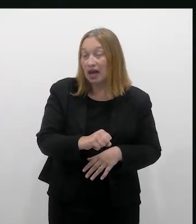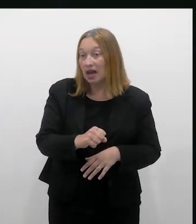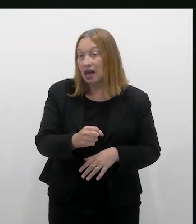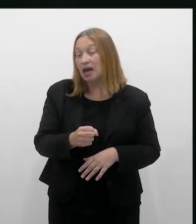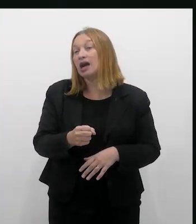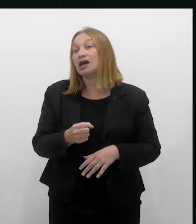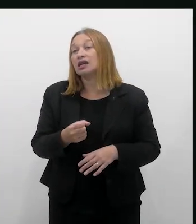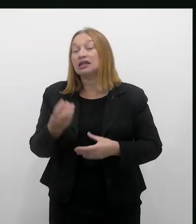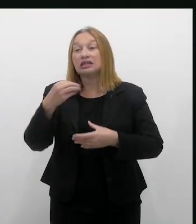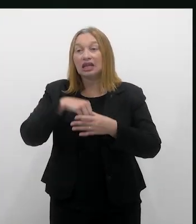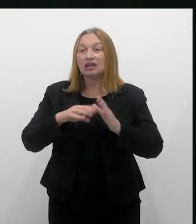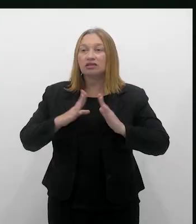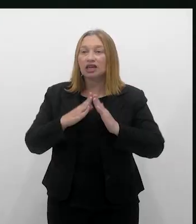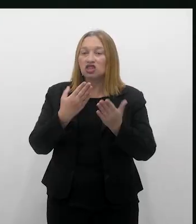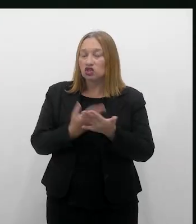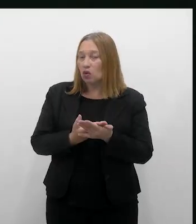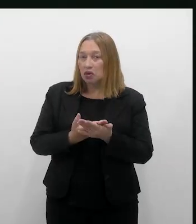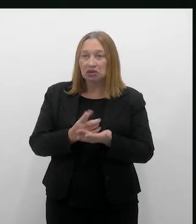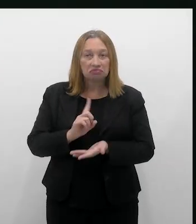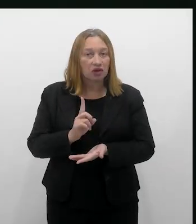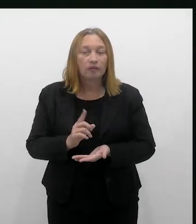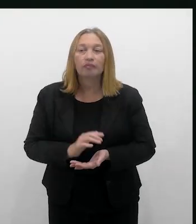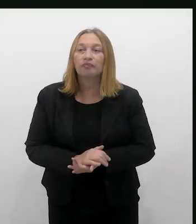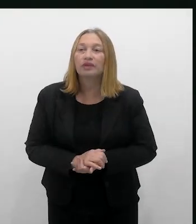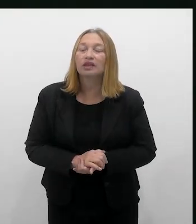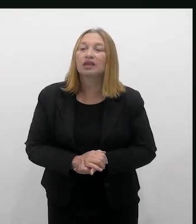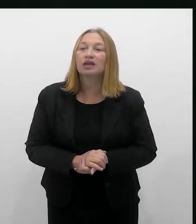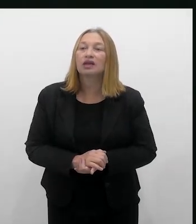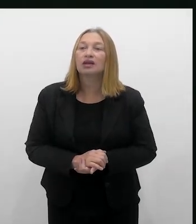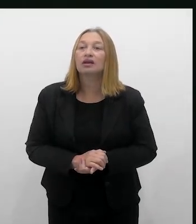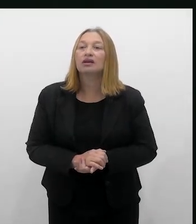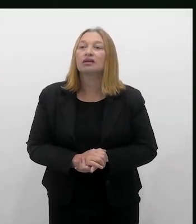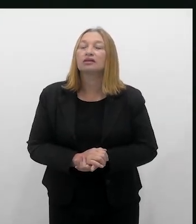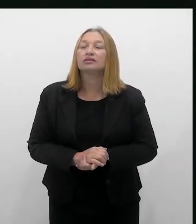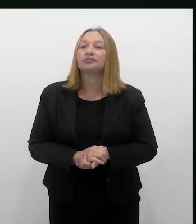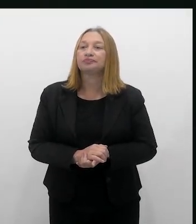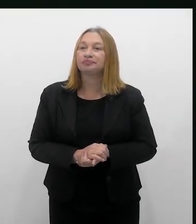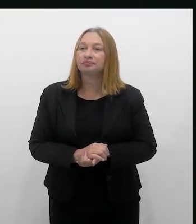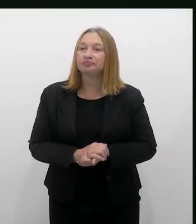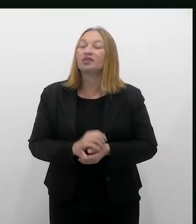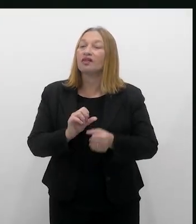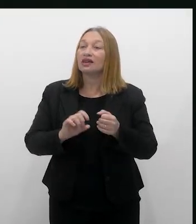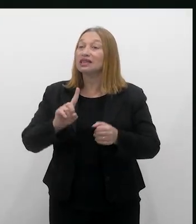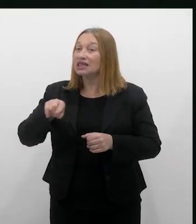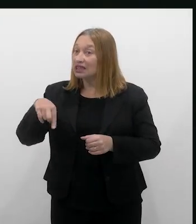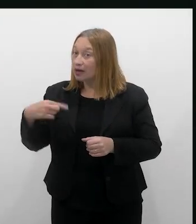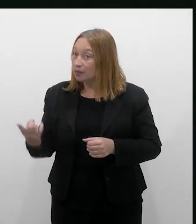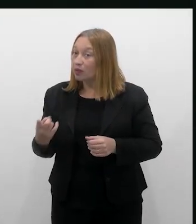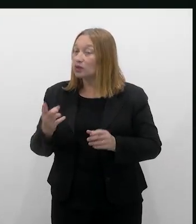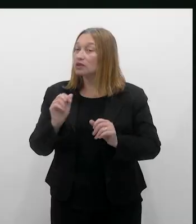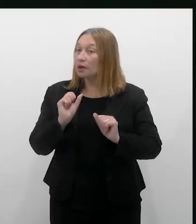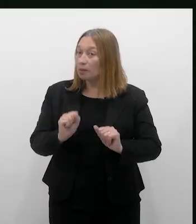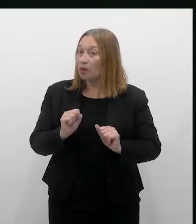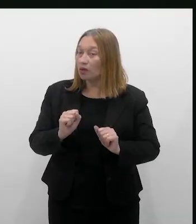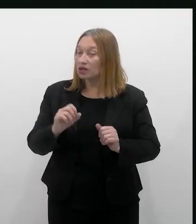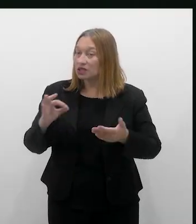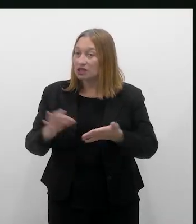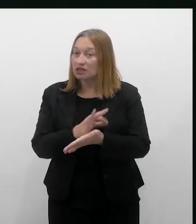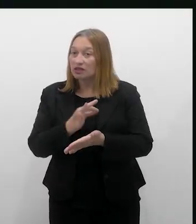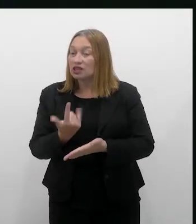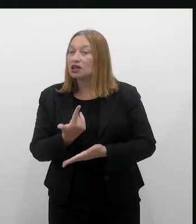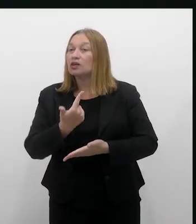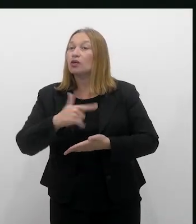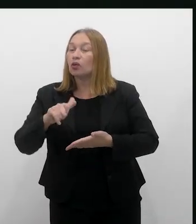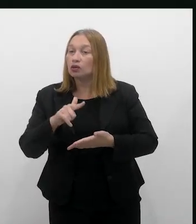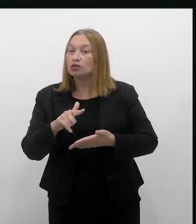de pegar ou conseguir outro dentro das escolas marcadas. Façam, porque depois